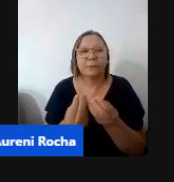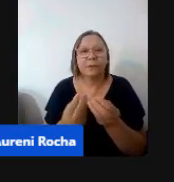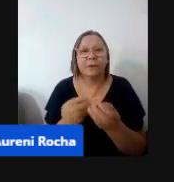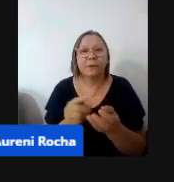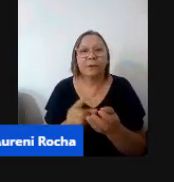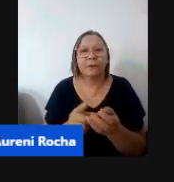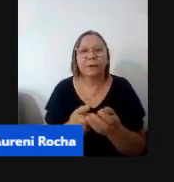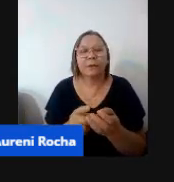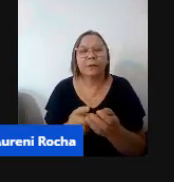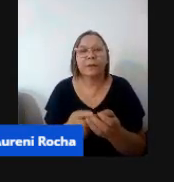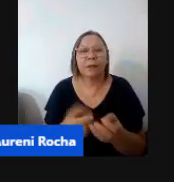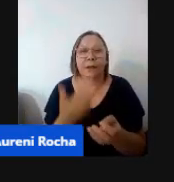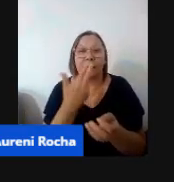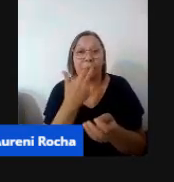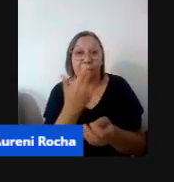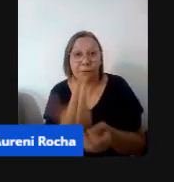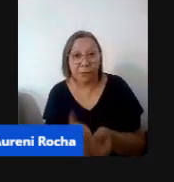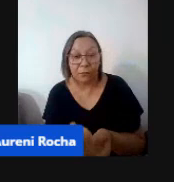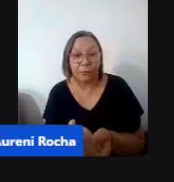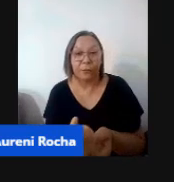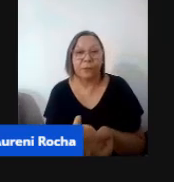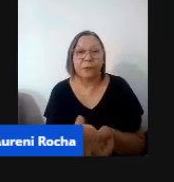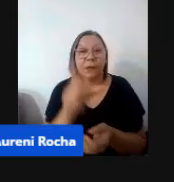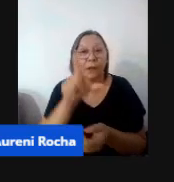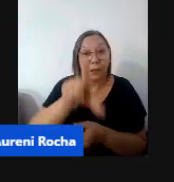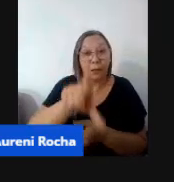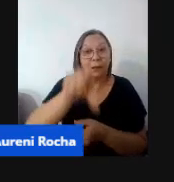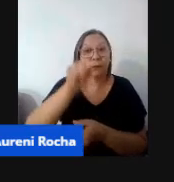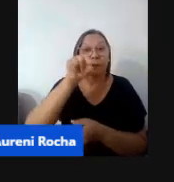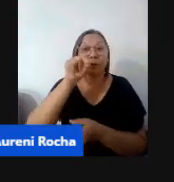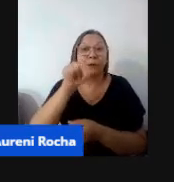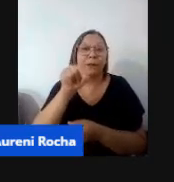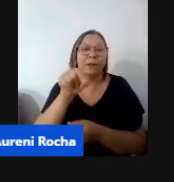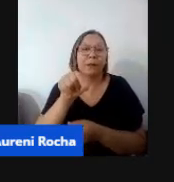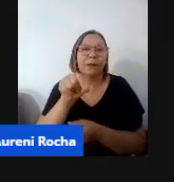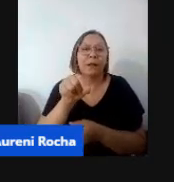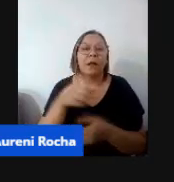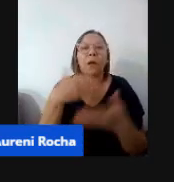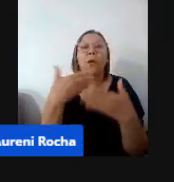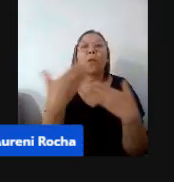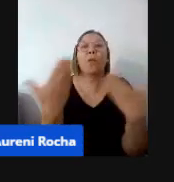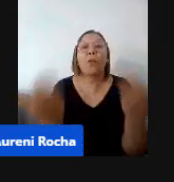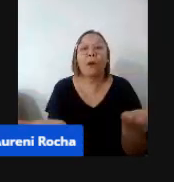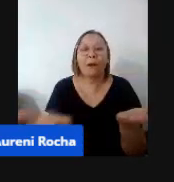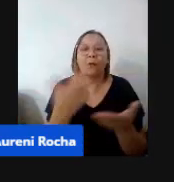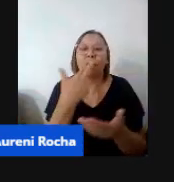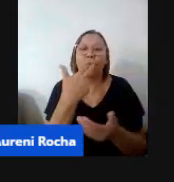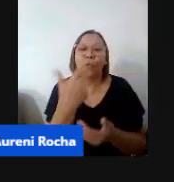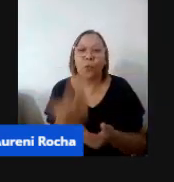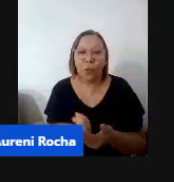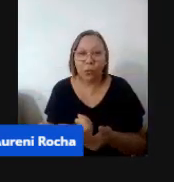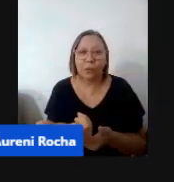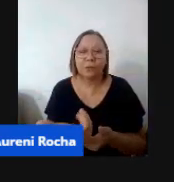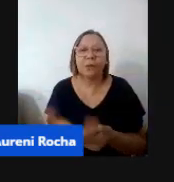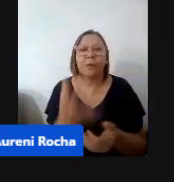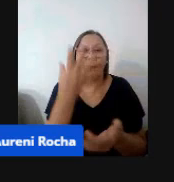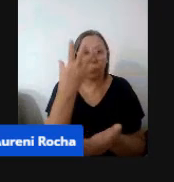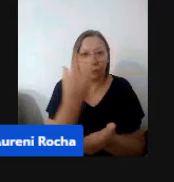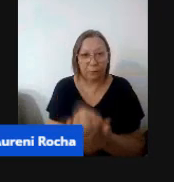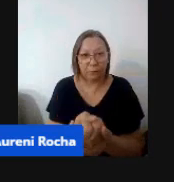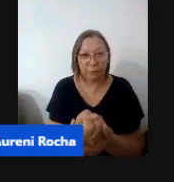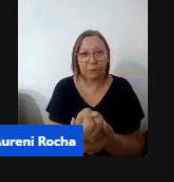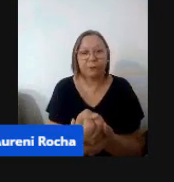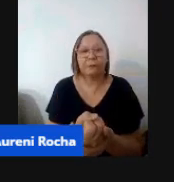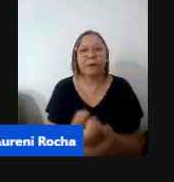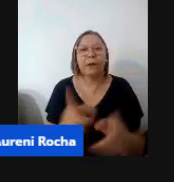de cores e escolher algumas possibilidades de cores que eu posso deixar salva ou que o Canva